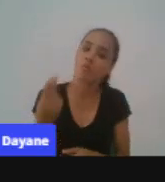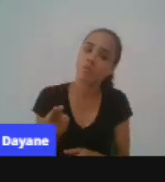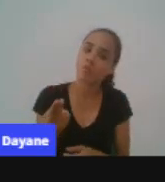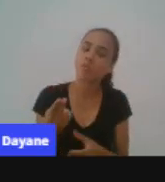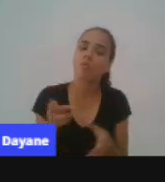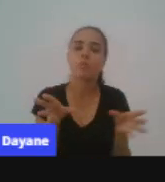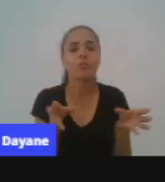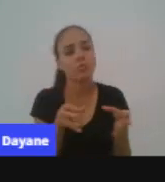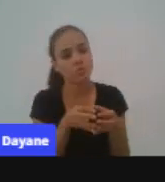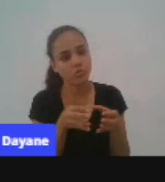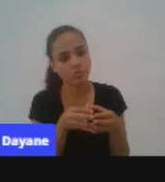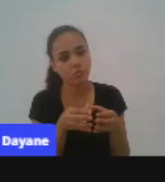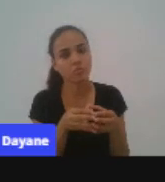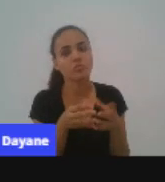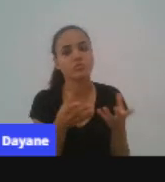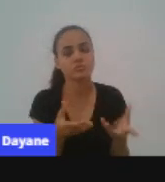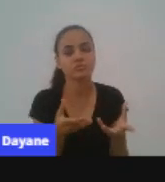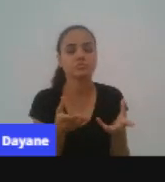bem, você pode dar